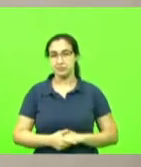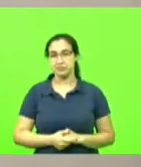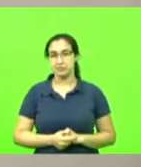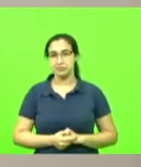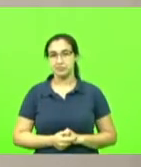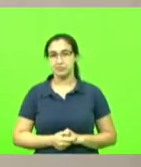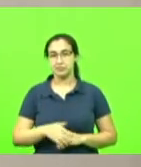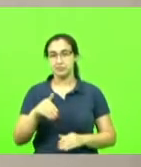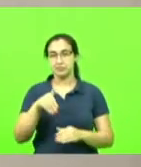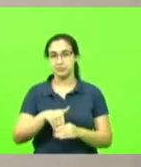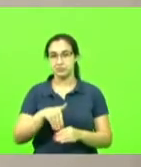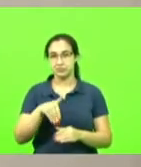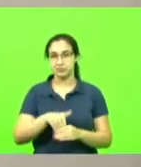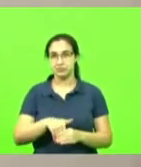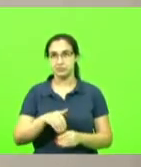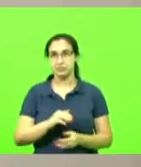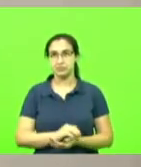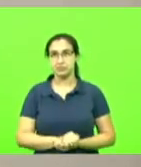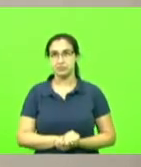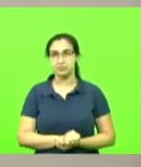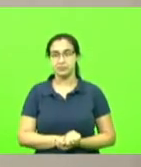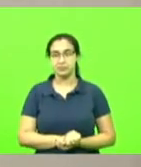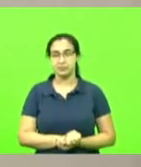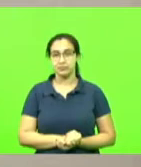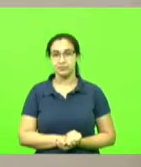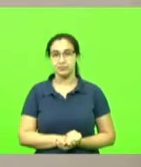Em votação.